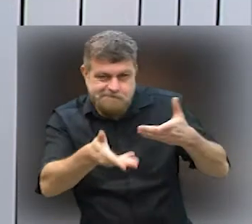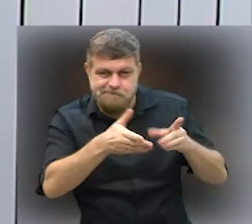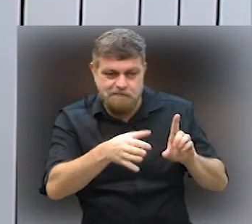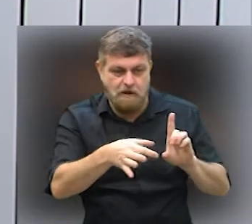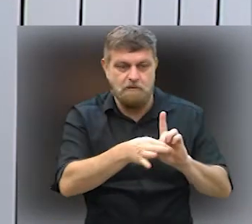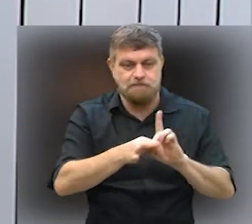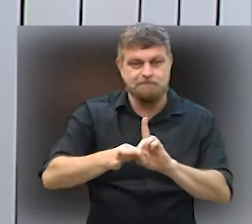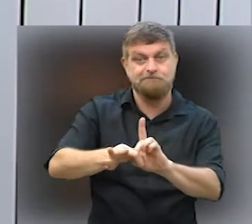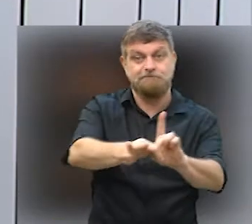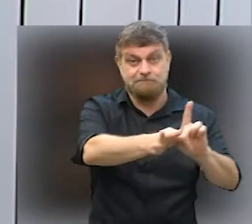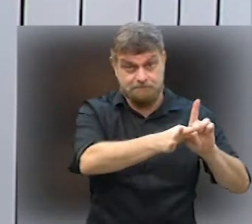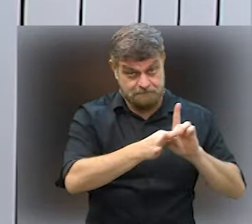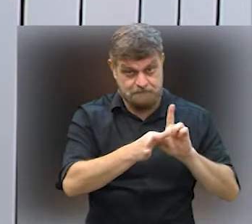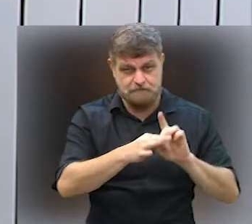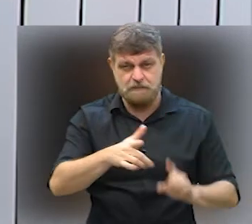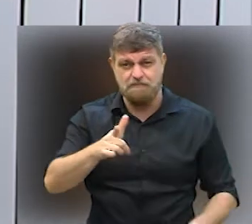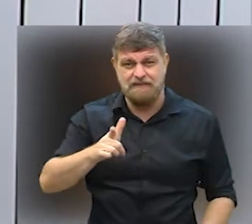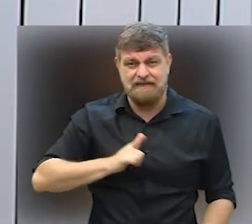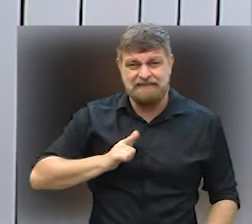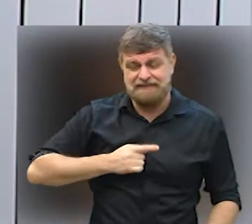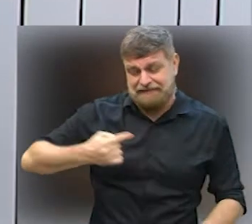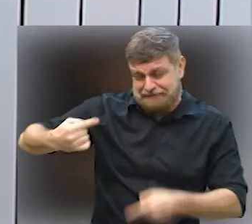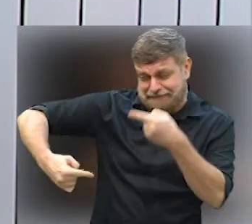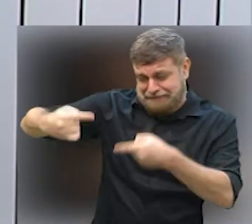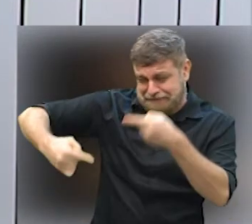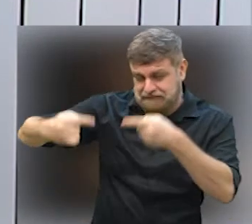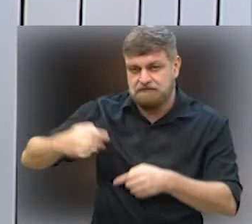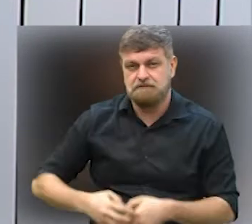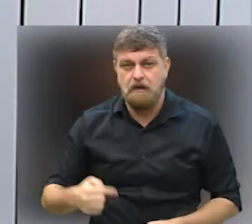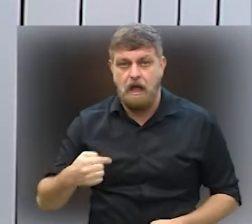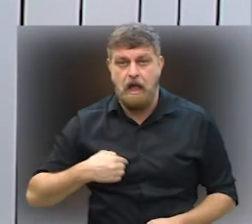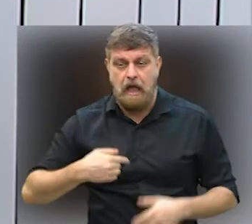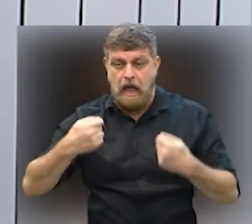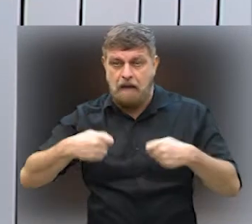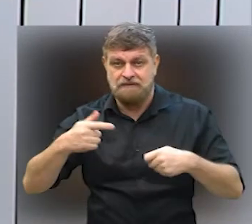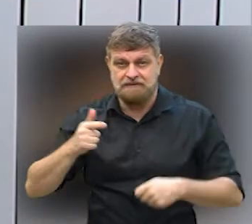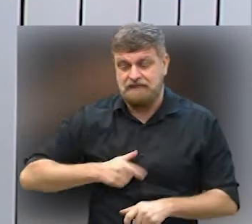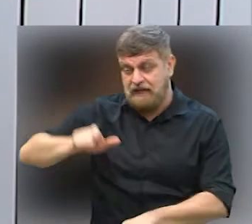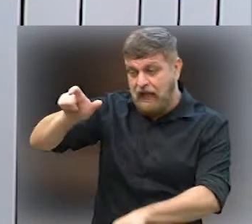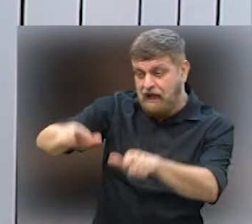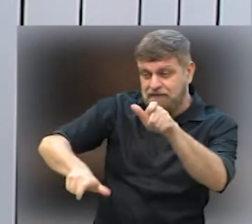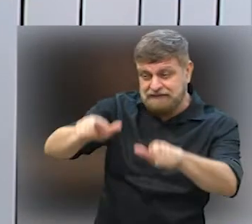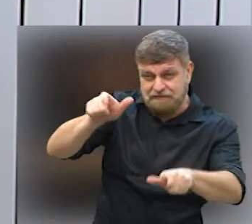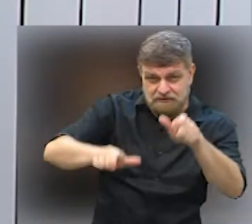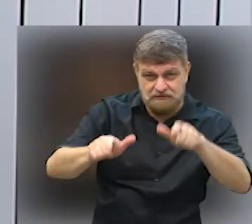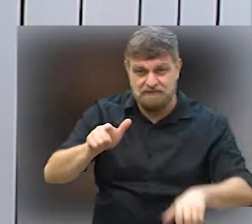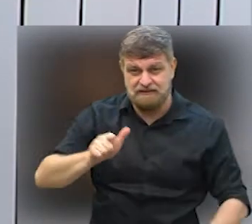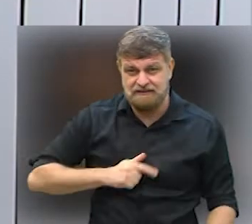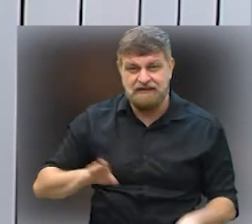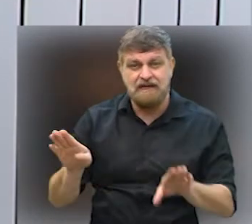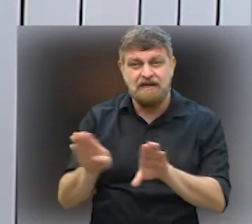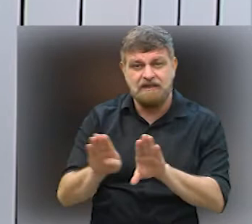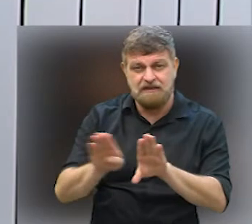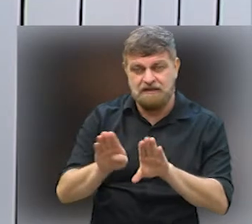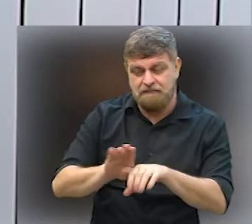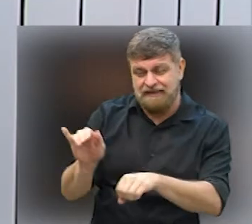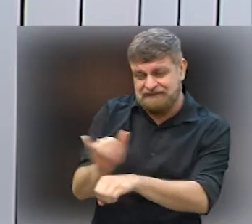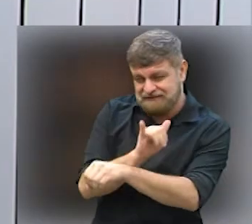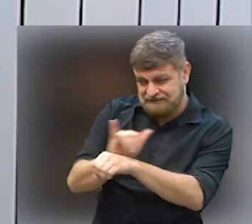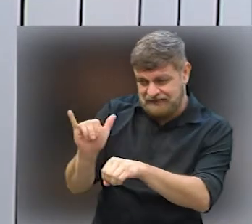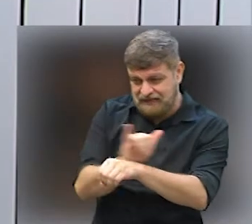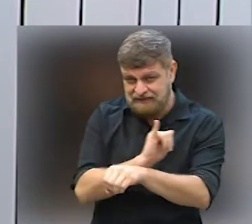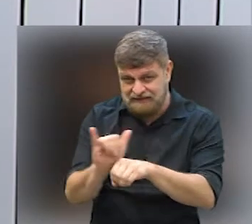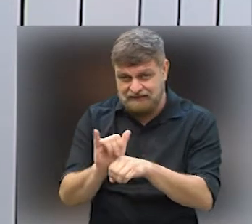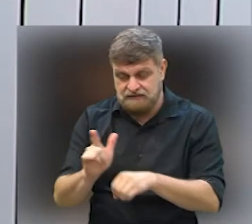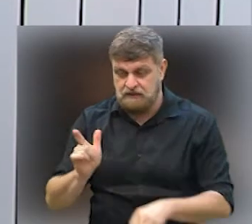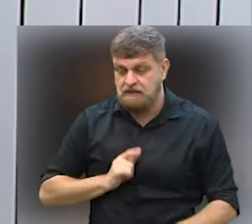lá. Tem discussão, você falou assim, eu preciso lidar com outras pessoas. Tem uma questão também de estratégia,